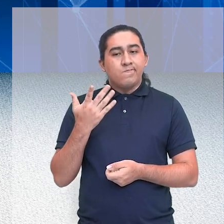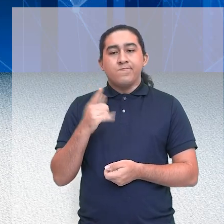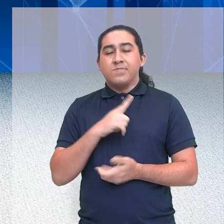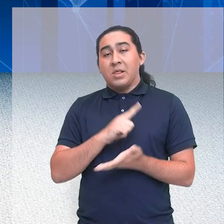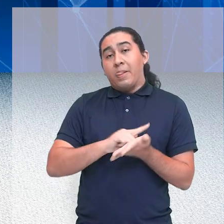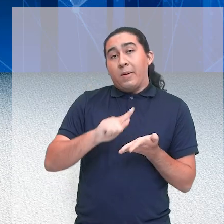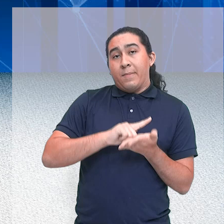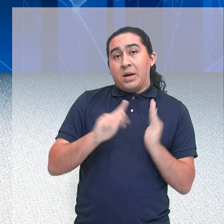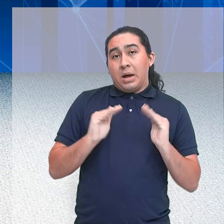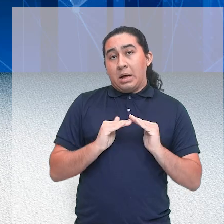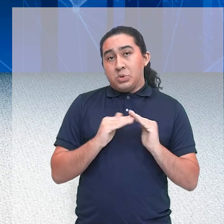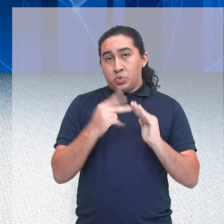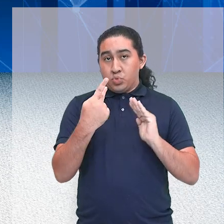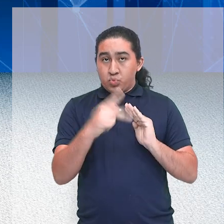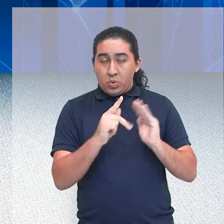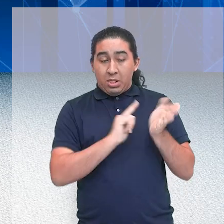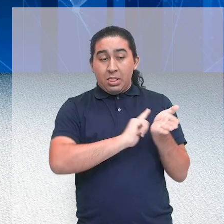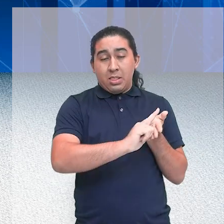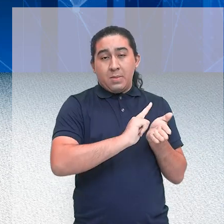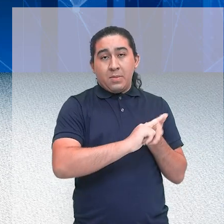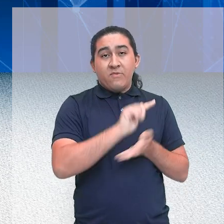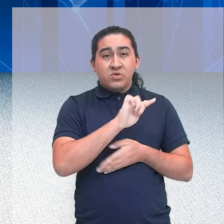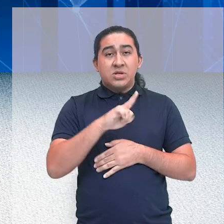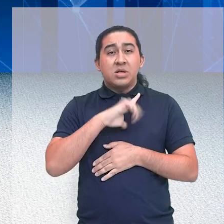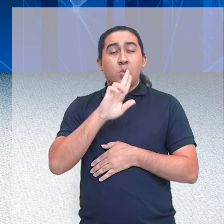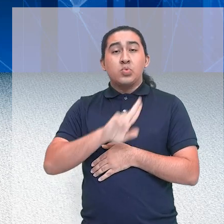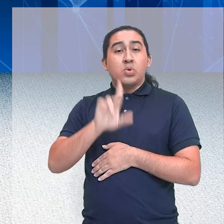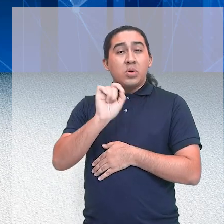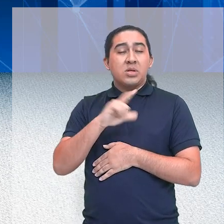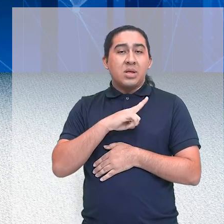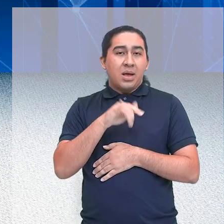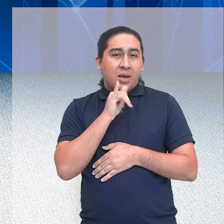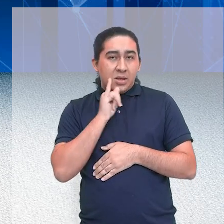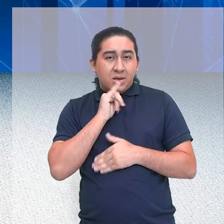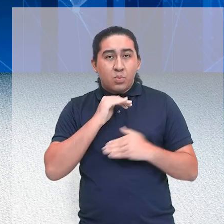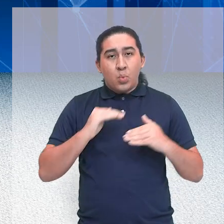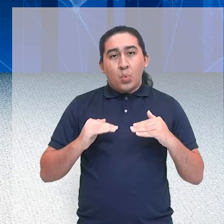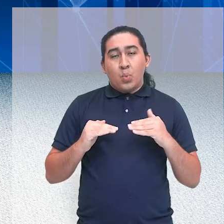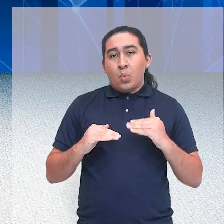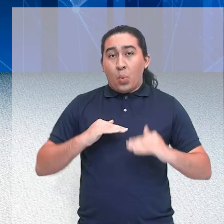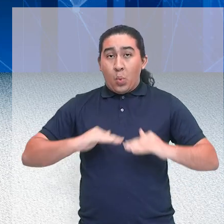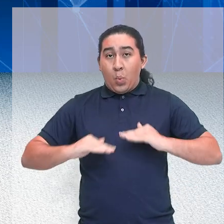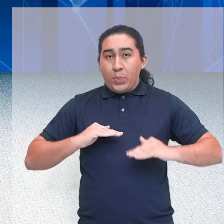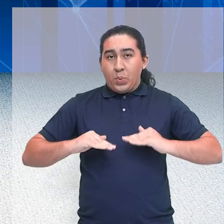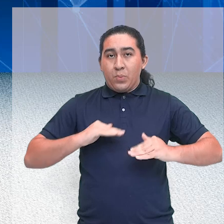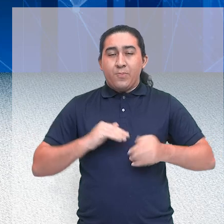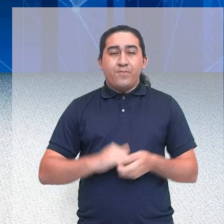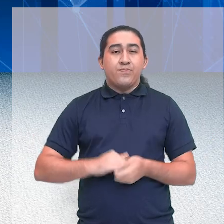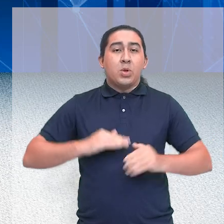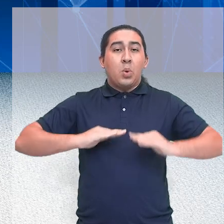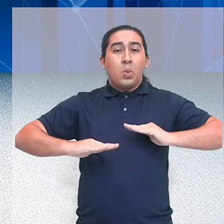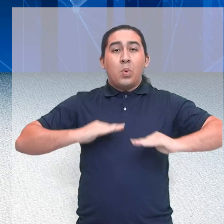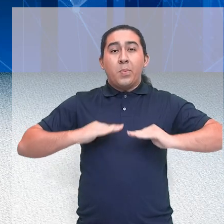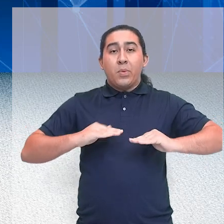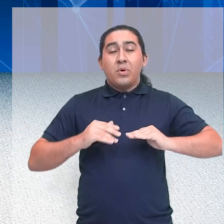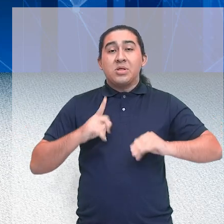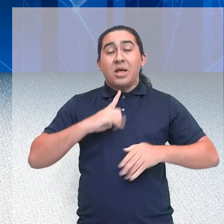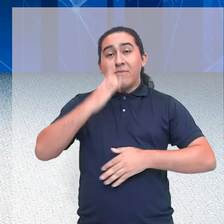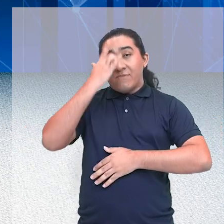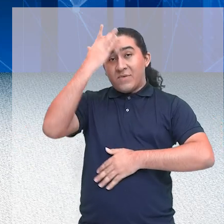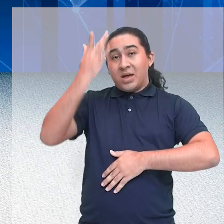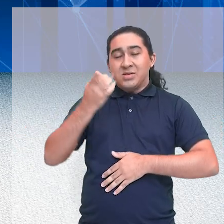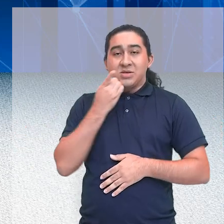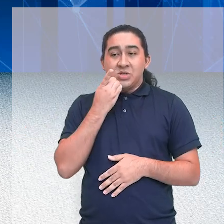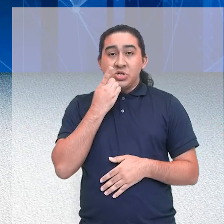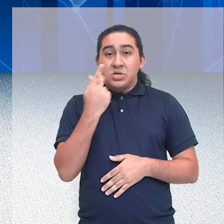limpar a sua casa, você tem ali o auxílio, por exemplo, de um robô, né? Esse robô vai estar facilitando o seu dia a dia, porque vai